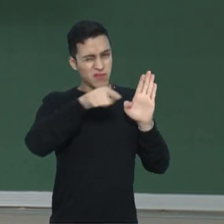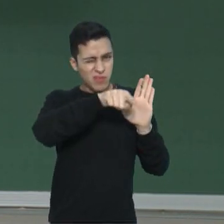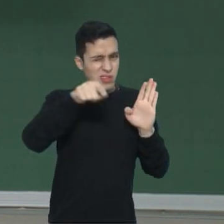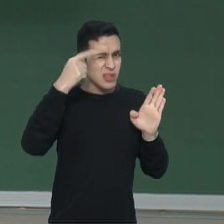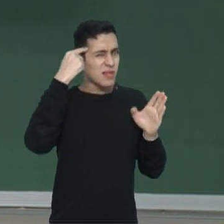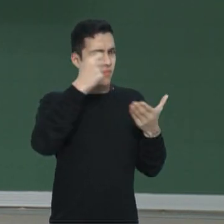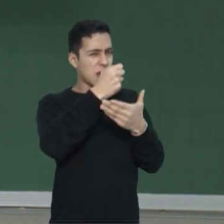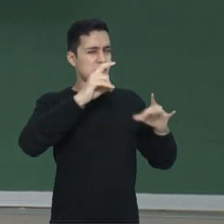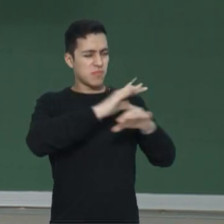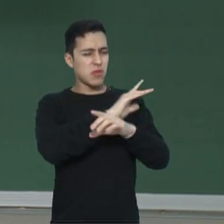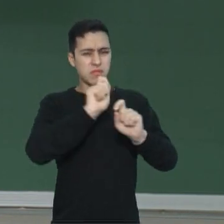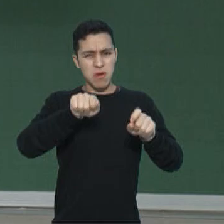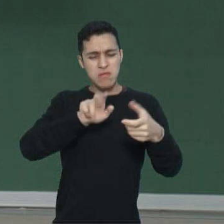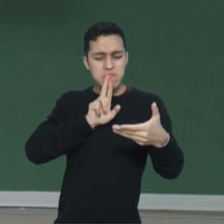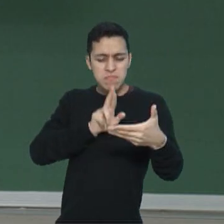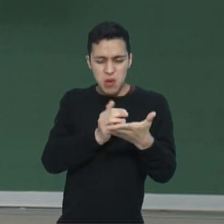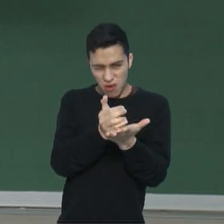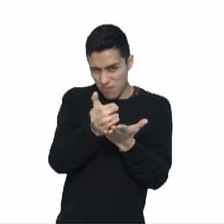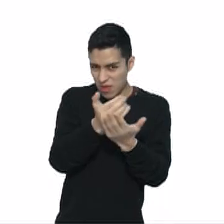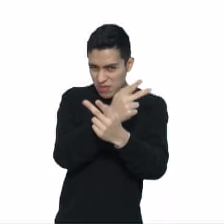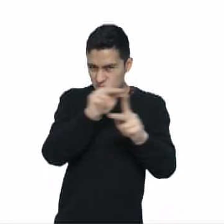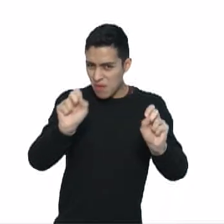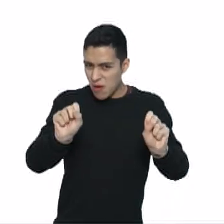essa pergunta, então pode começar.